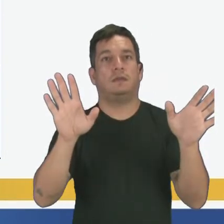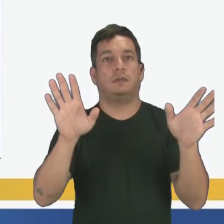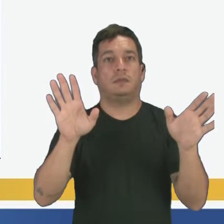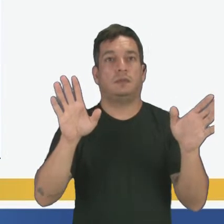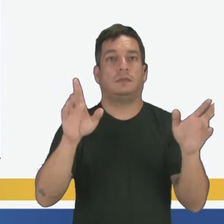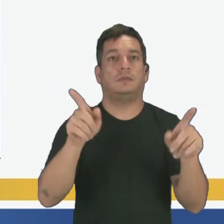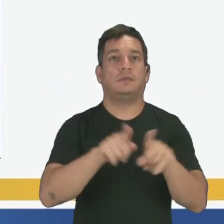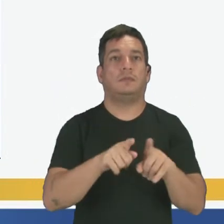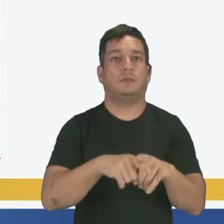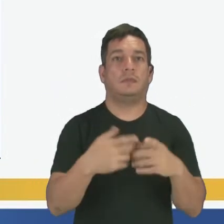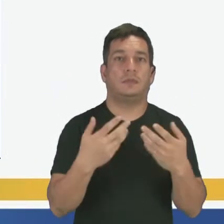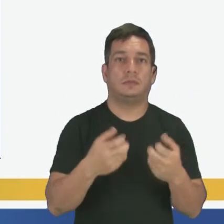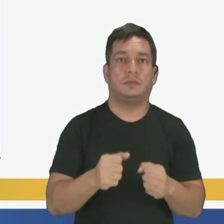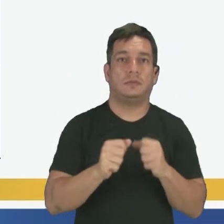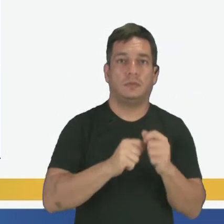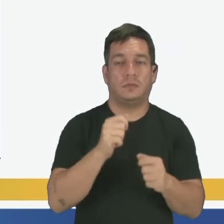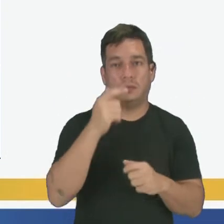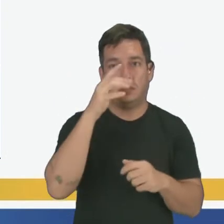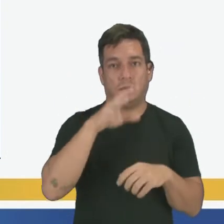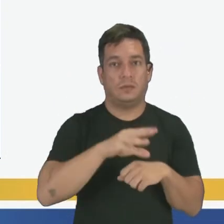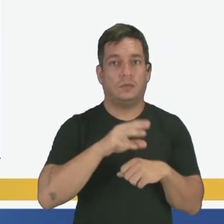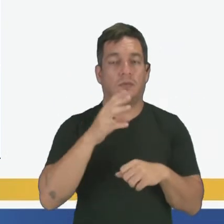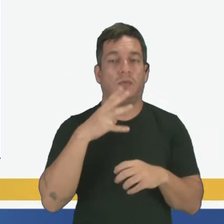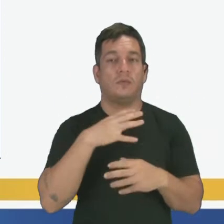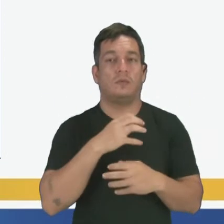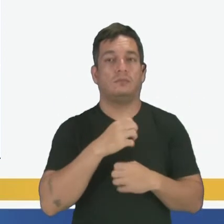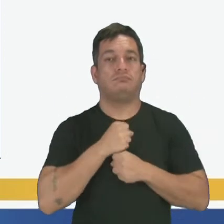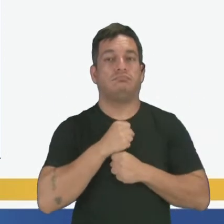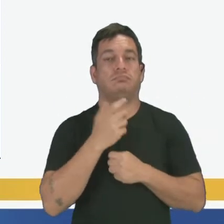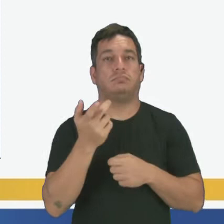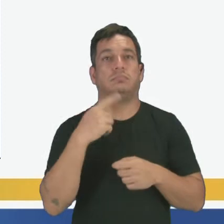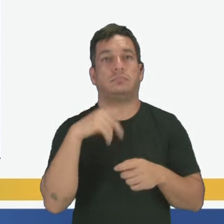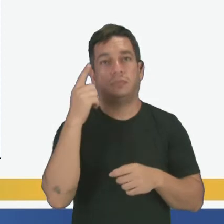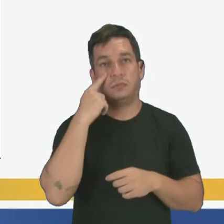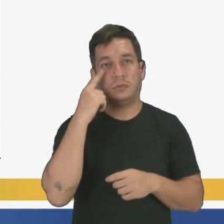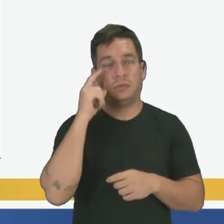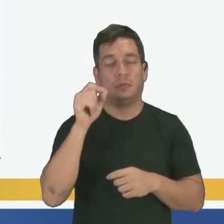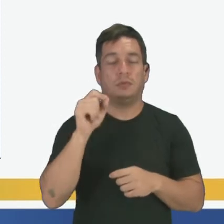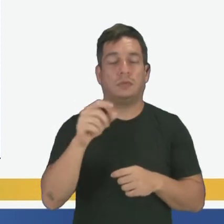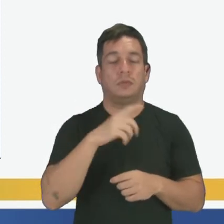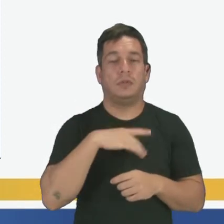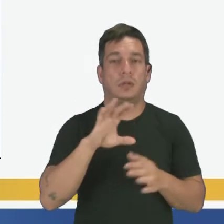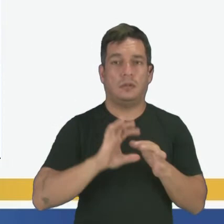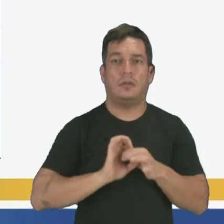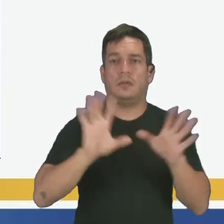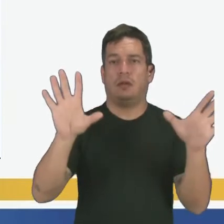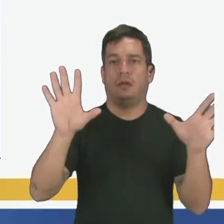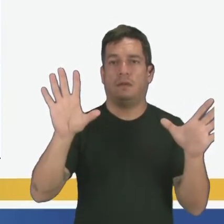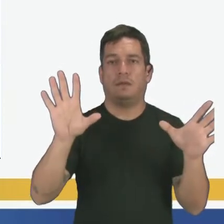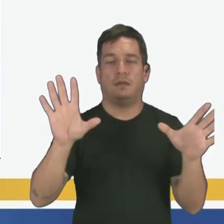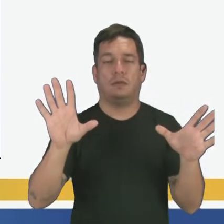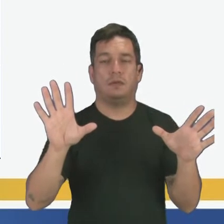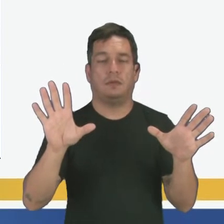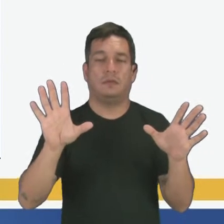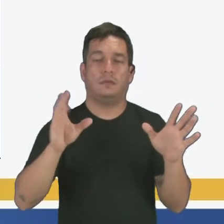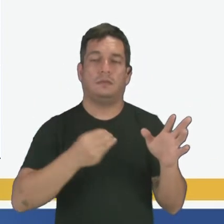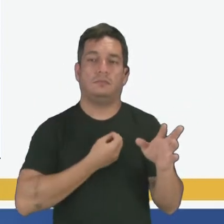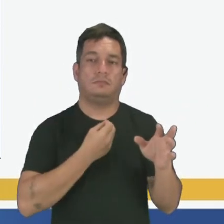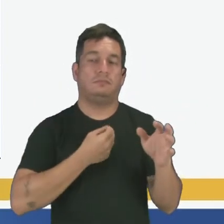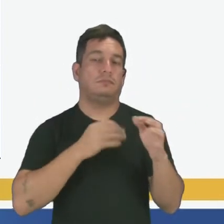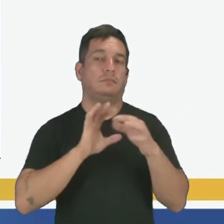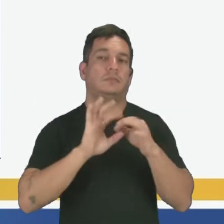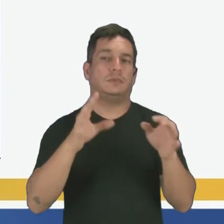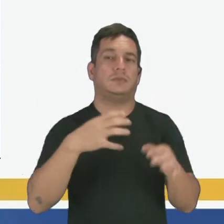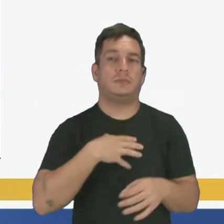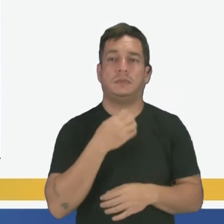os adeptos aderem e incorporam. Ou seja, as tradições religiosas, você tem livre-arbítrio, de repente você